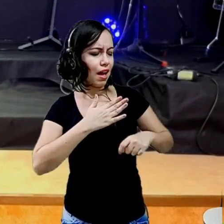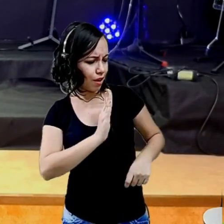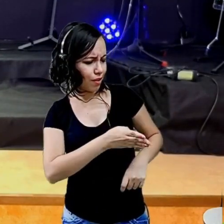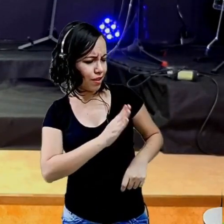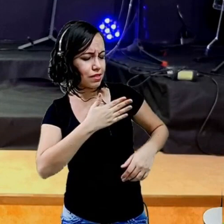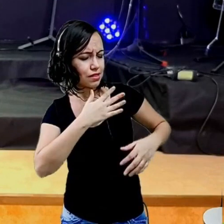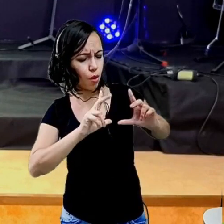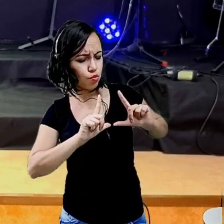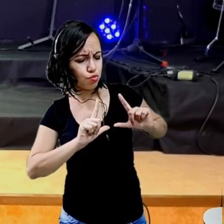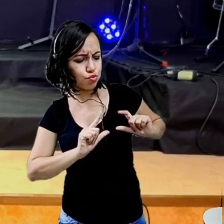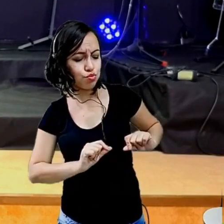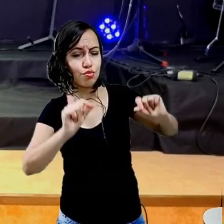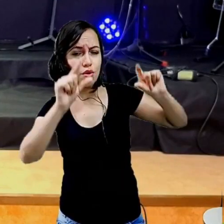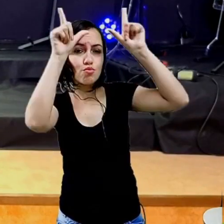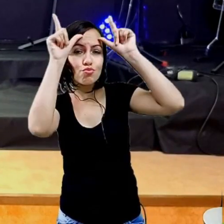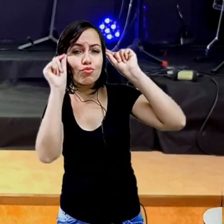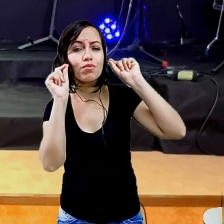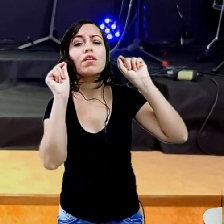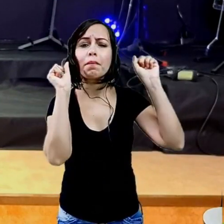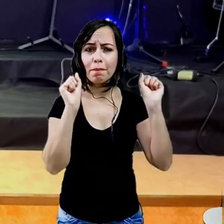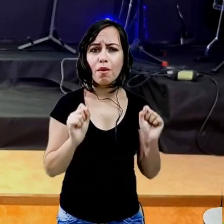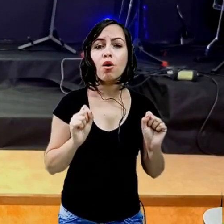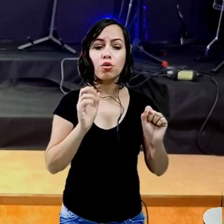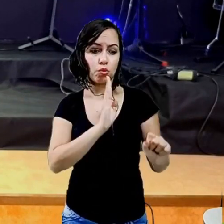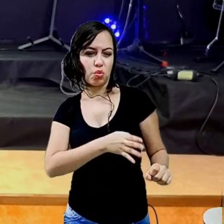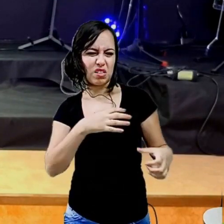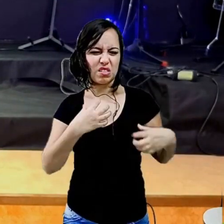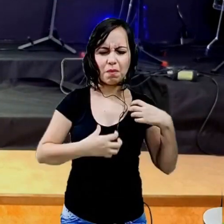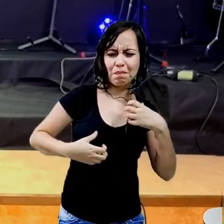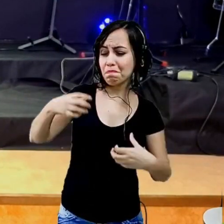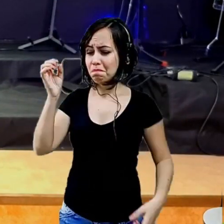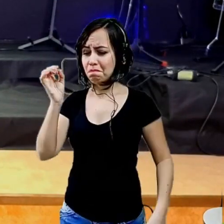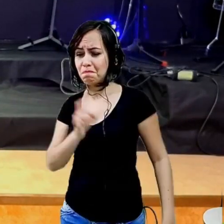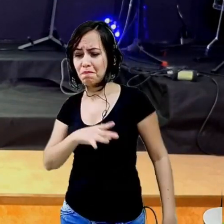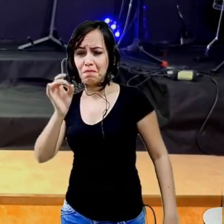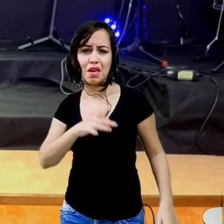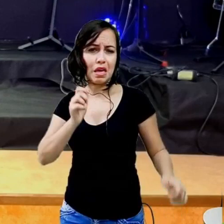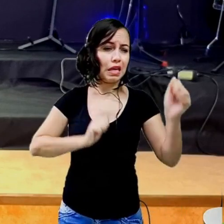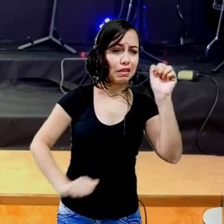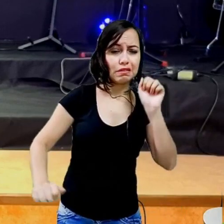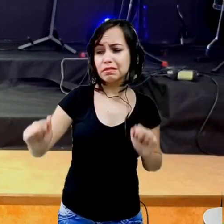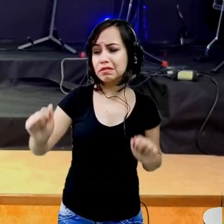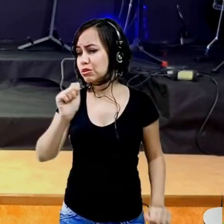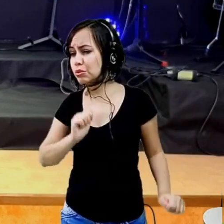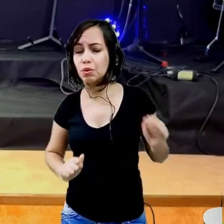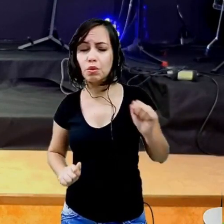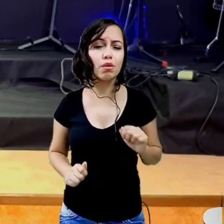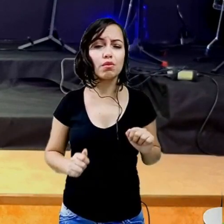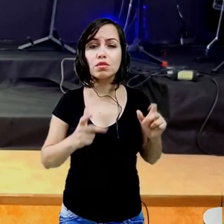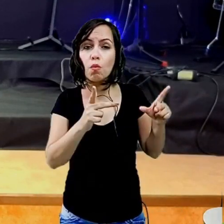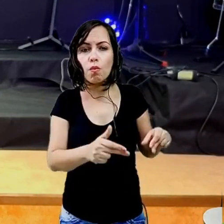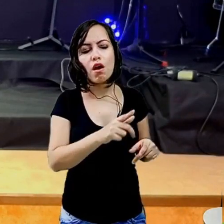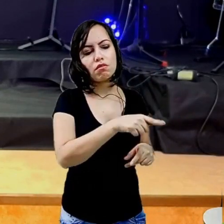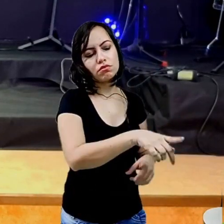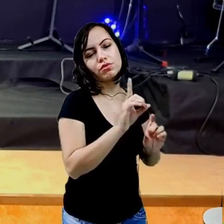um coração com medo, um coração agitado, um coração temoroso, como se